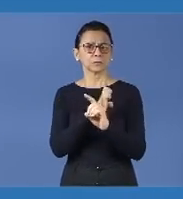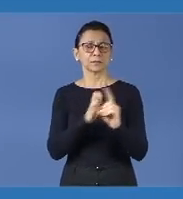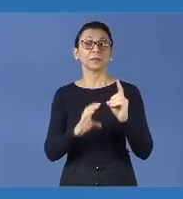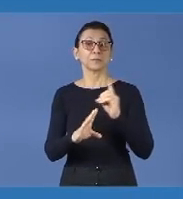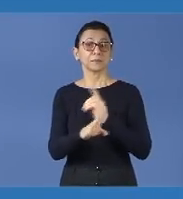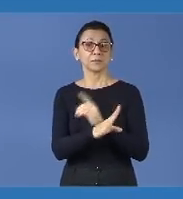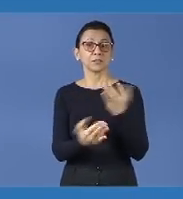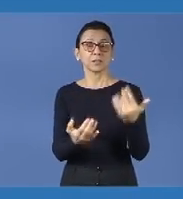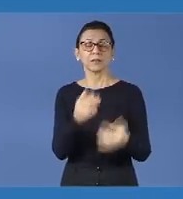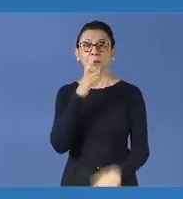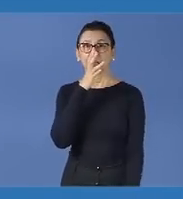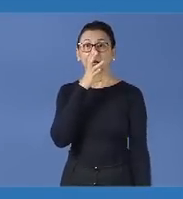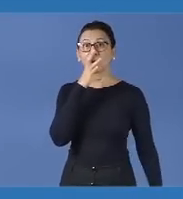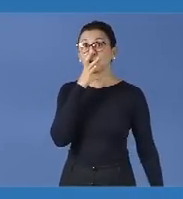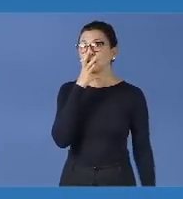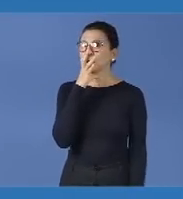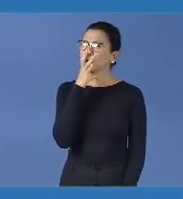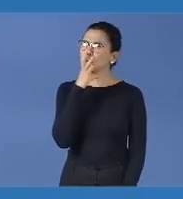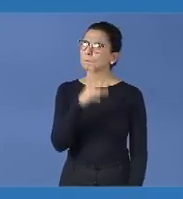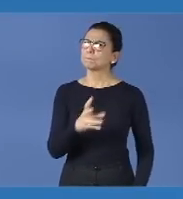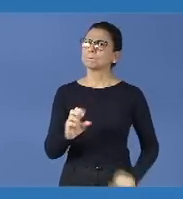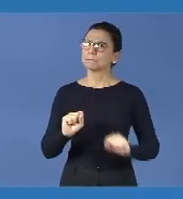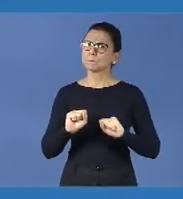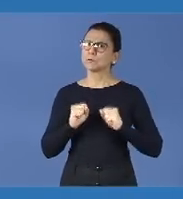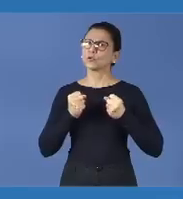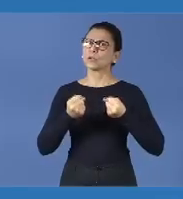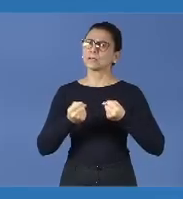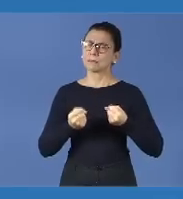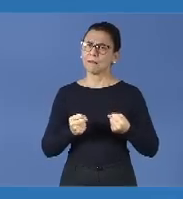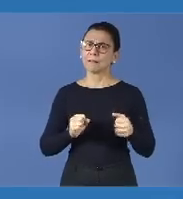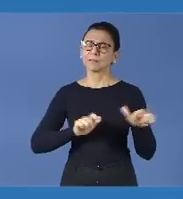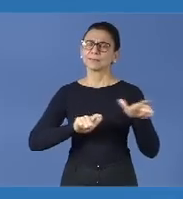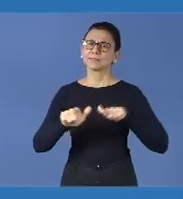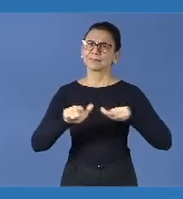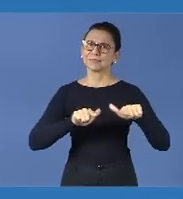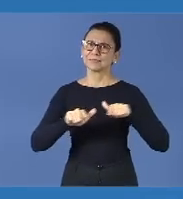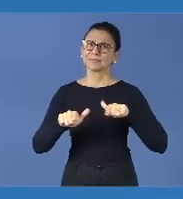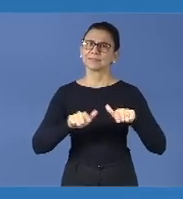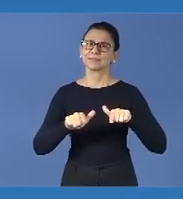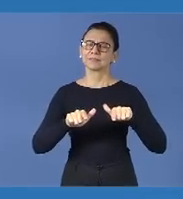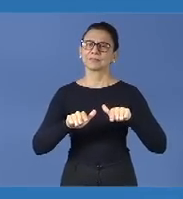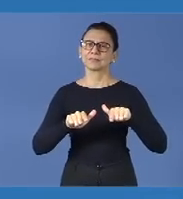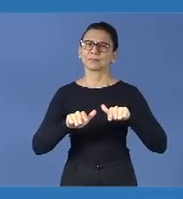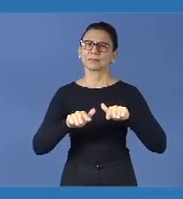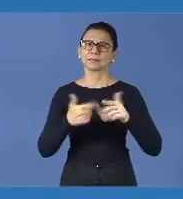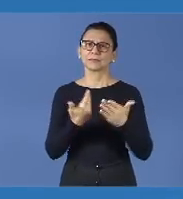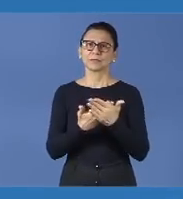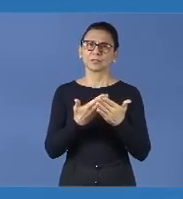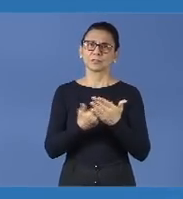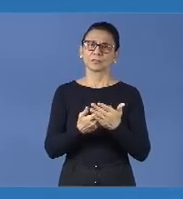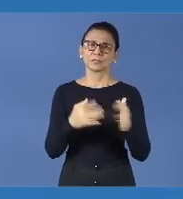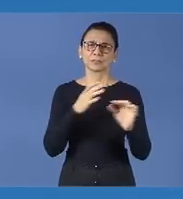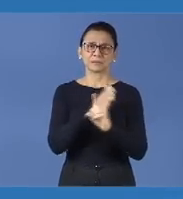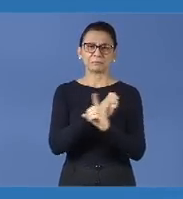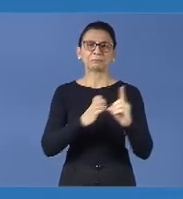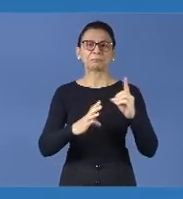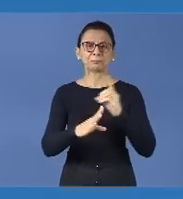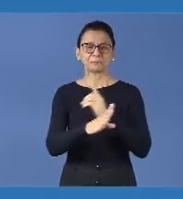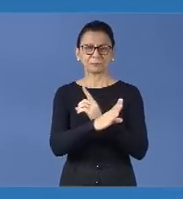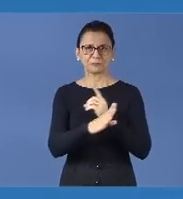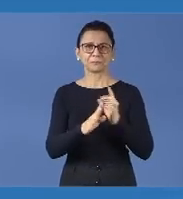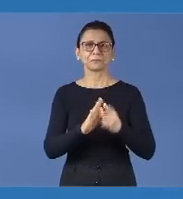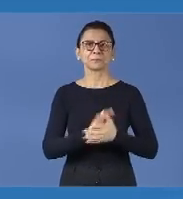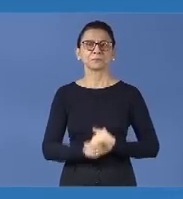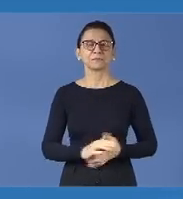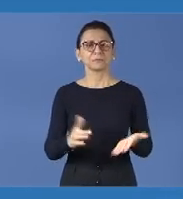estão maravilhados, entusiasmados e empenhados no trabalho do estudo das Escolas Bíblicas Dominical sobre